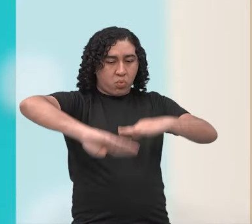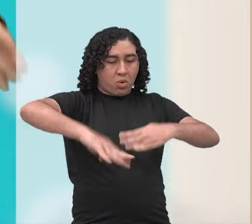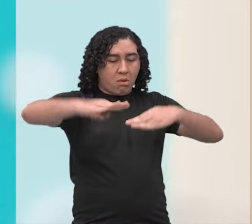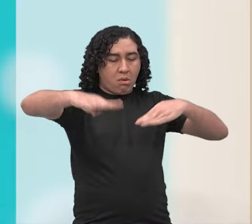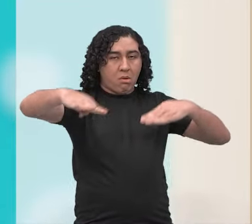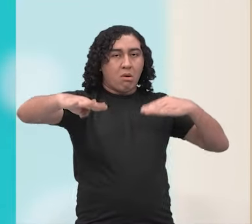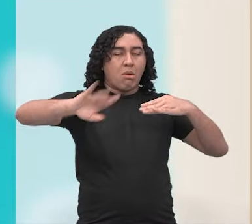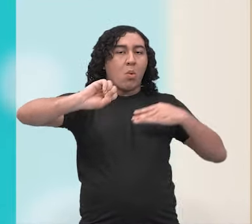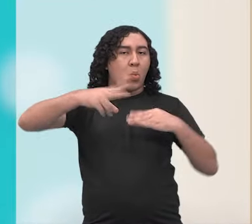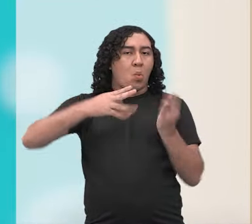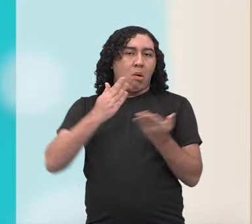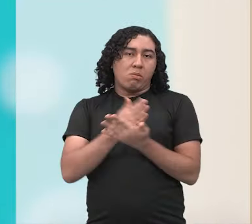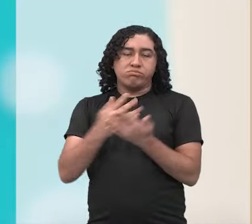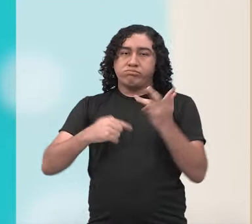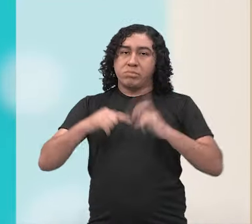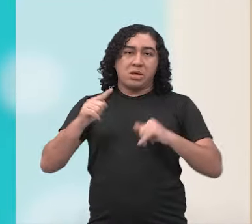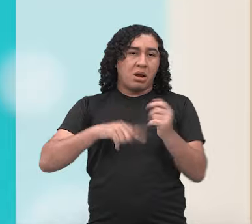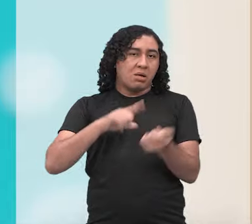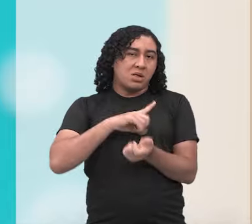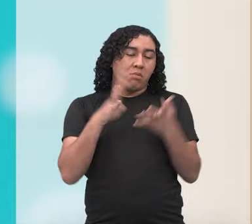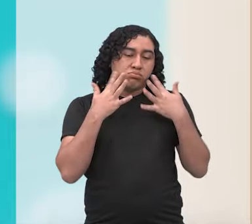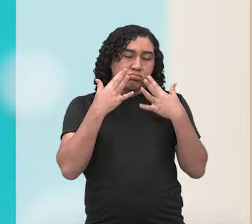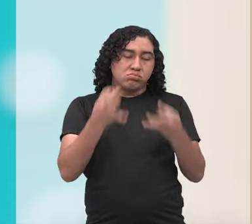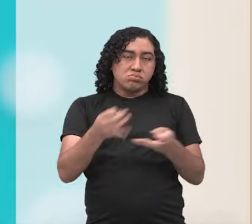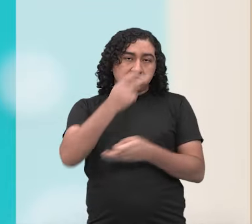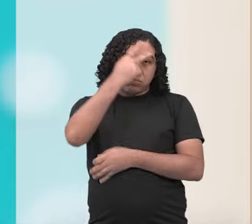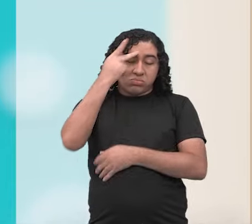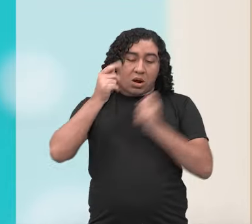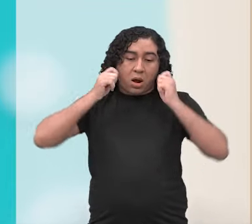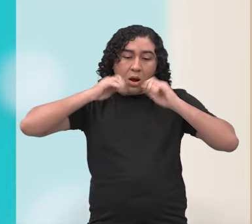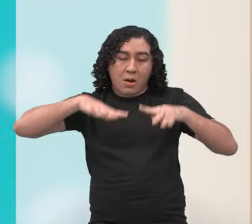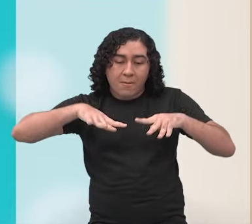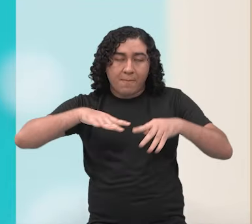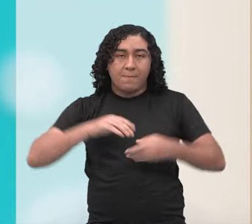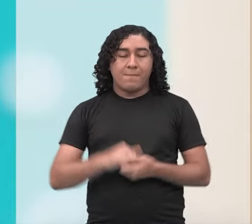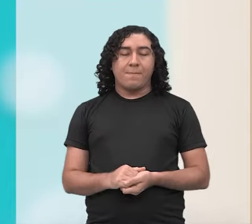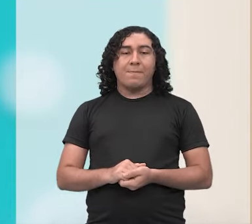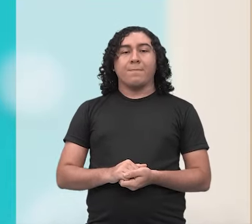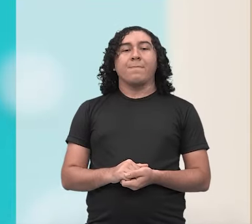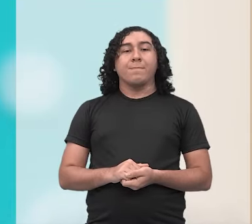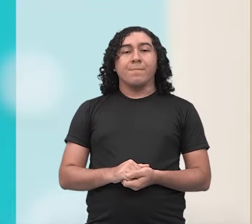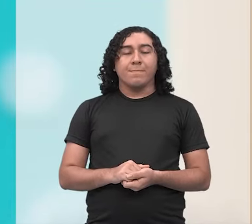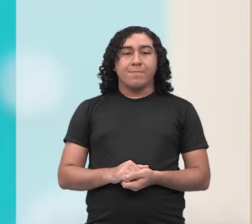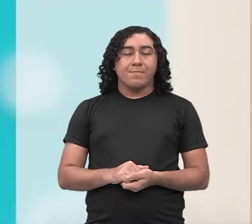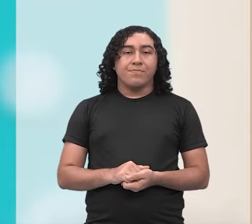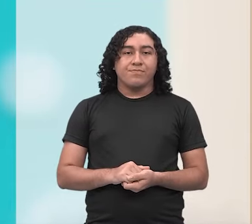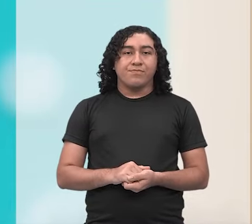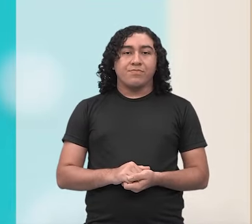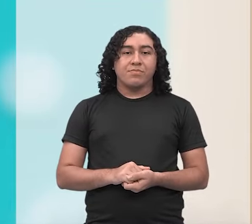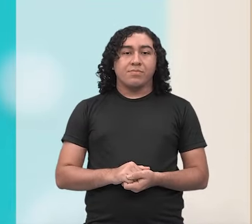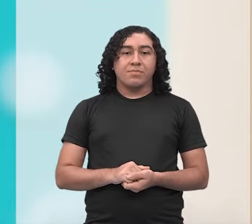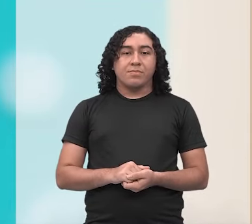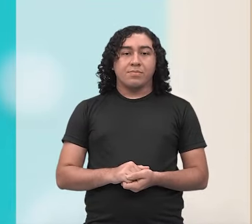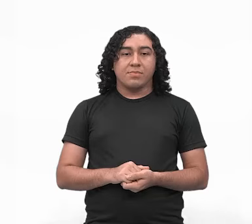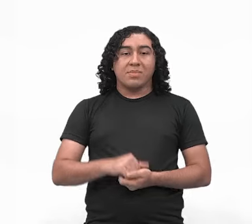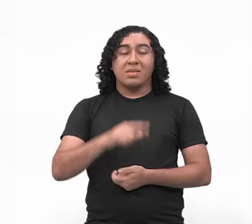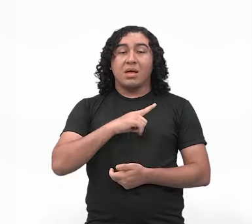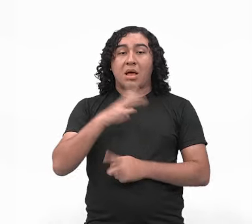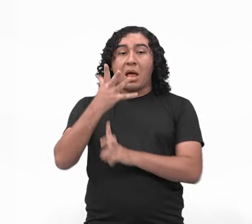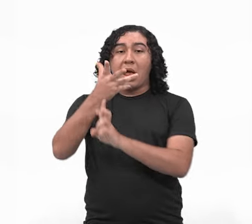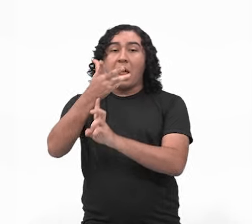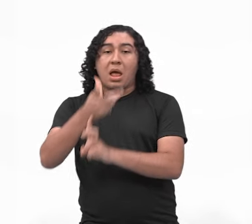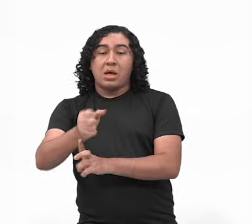algum material que ele quer chamar a atenção, certo? E aí nós temos instalações de artes ambientais, que nós temos